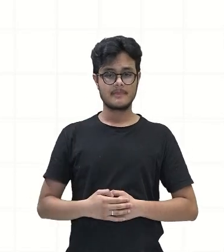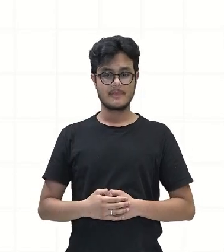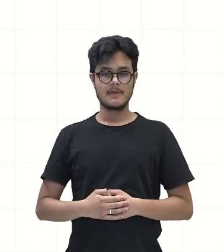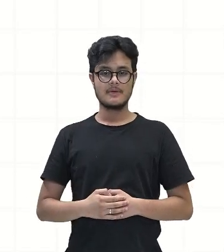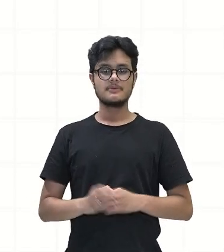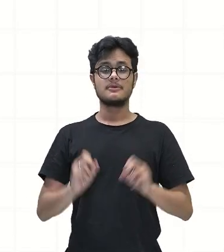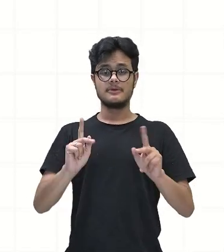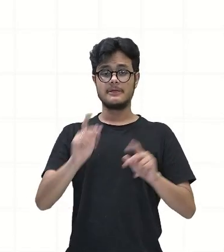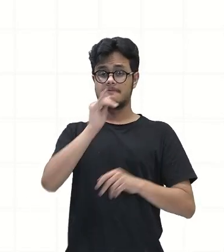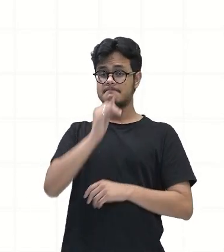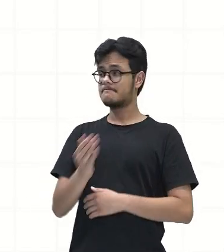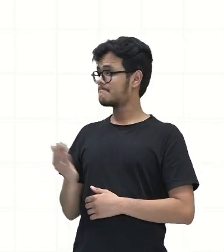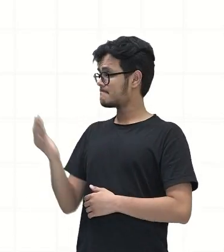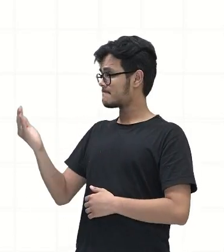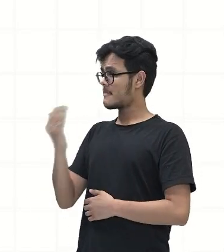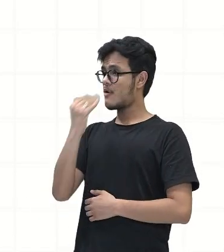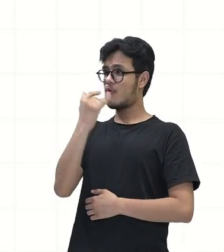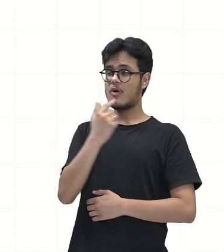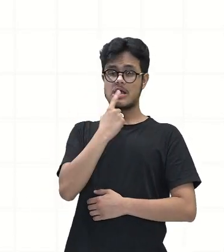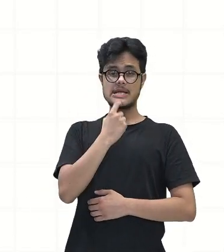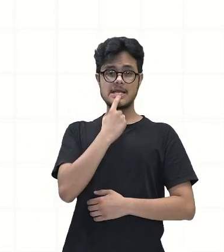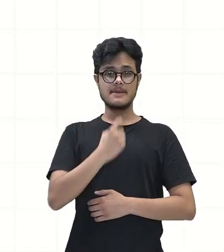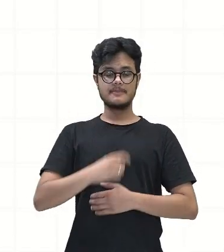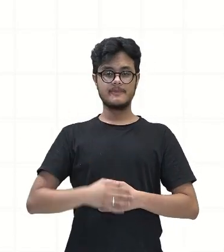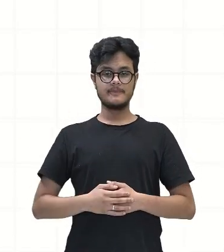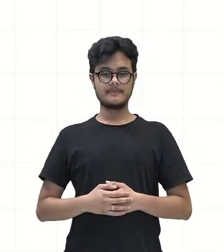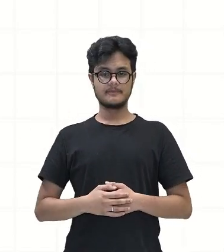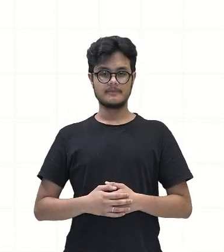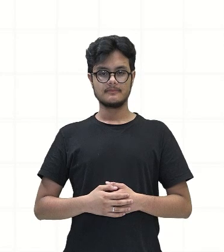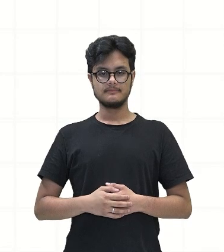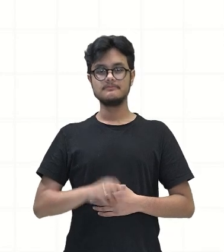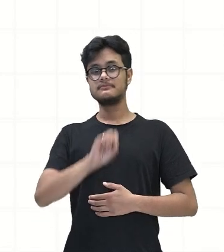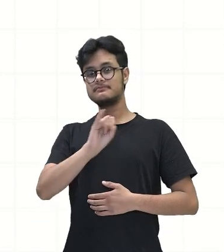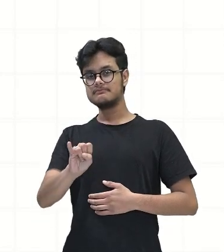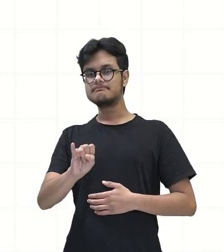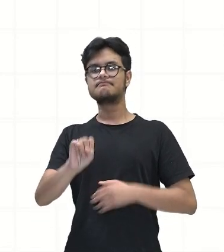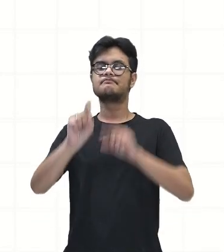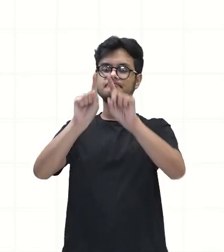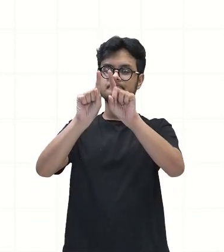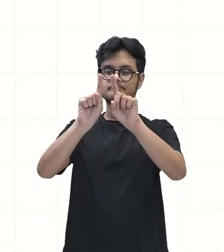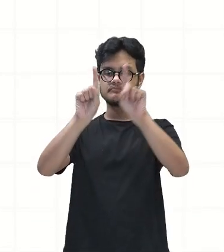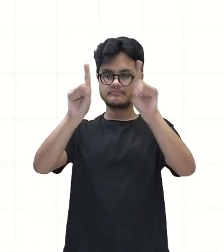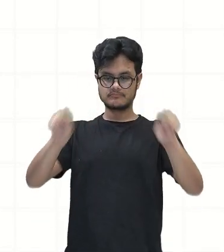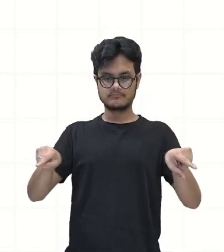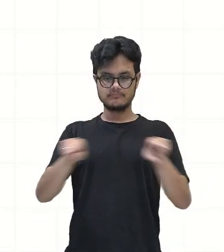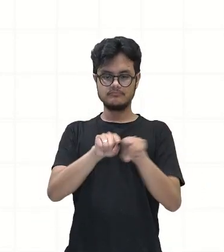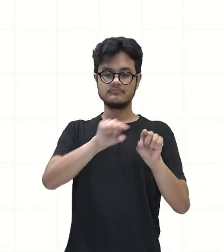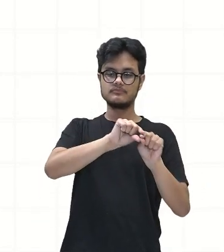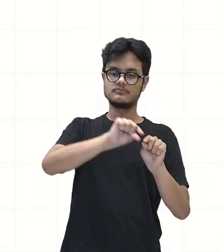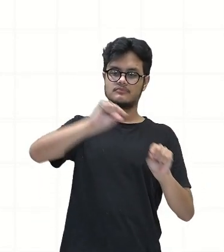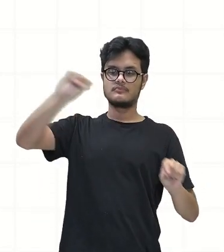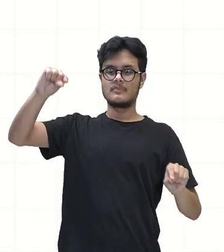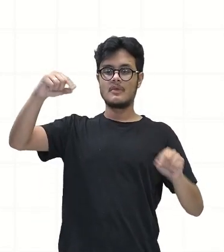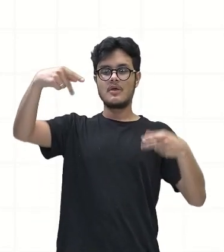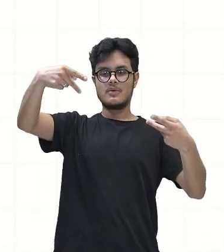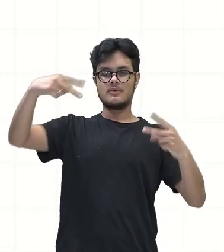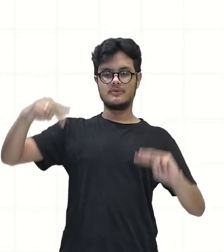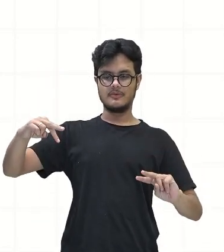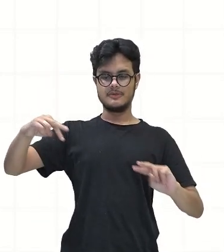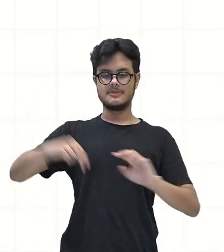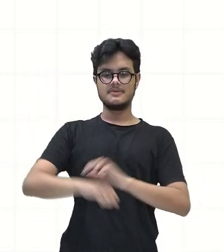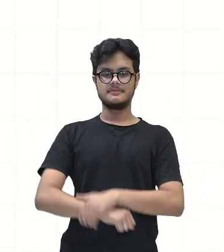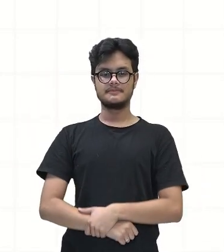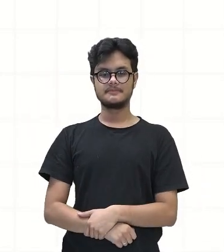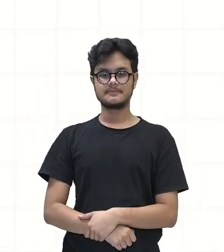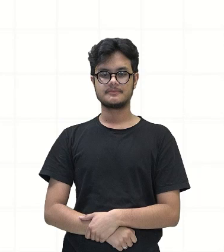eu estou colocando em vermelho, ó. Quando eu divido o quadrado pela diagonal. Então, aqui está o